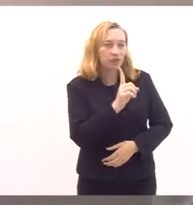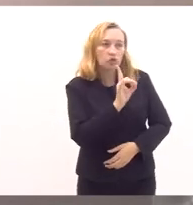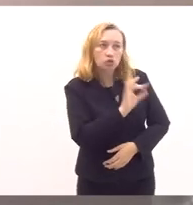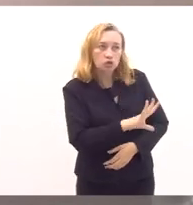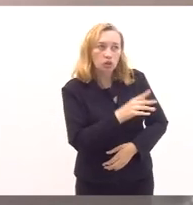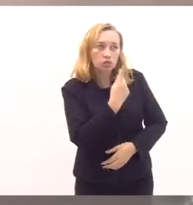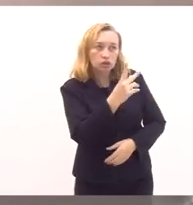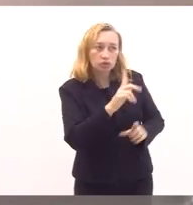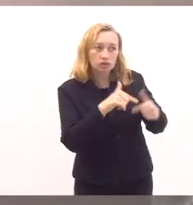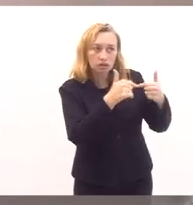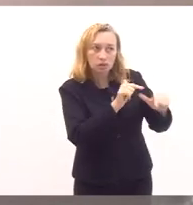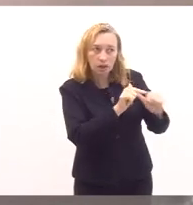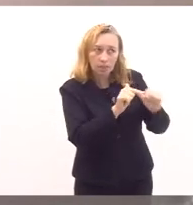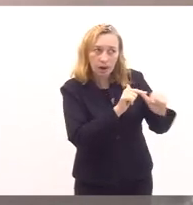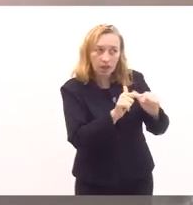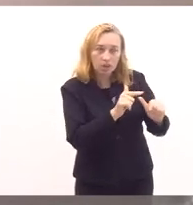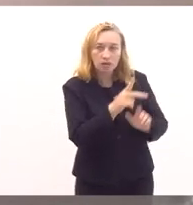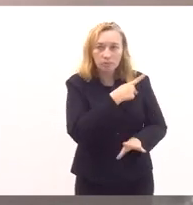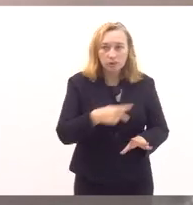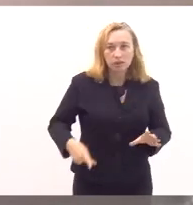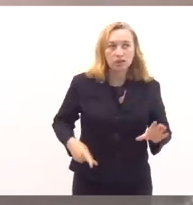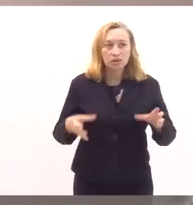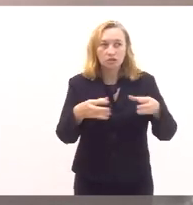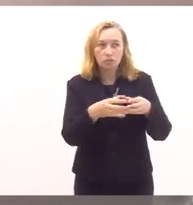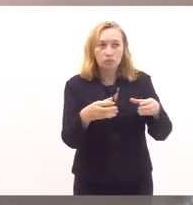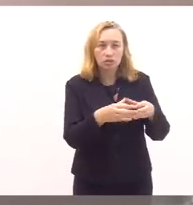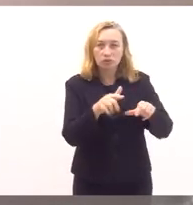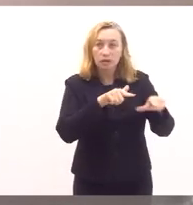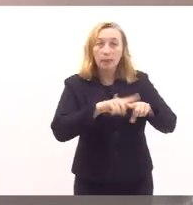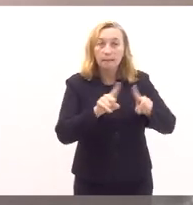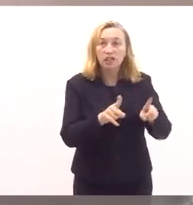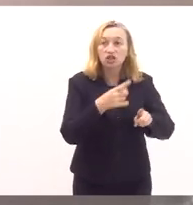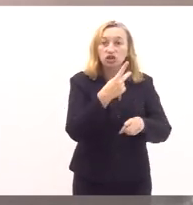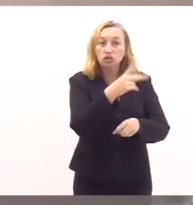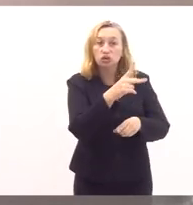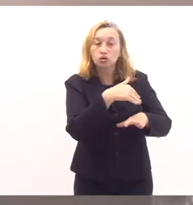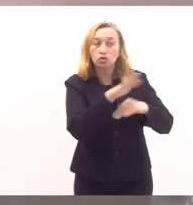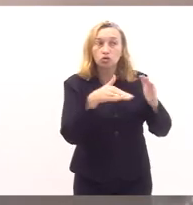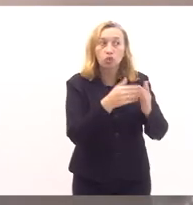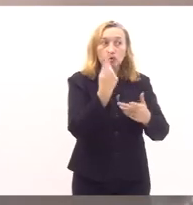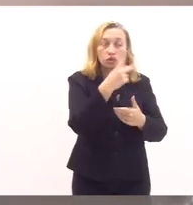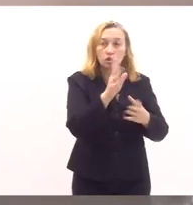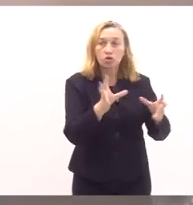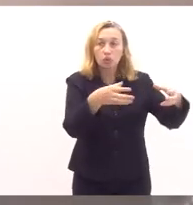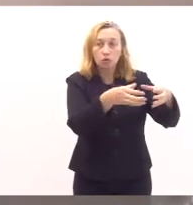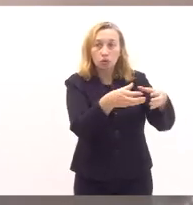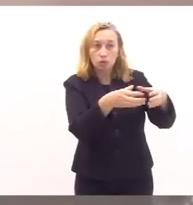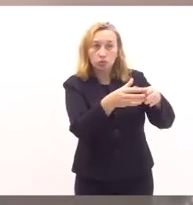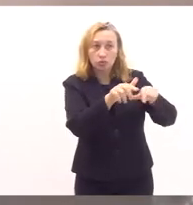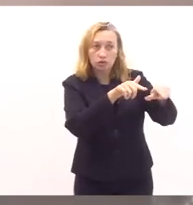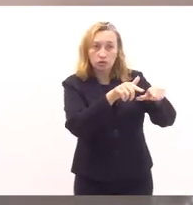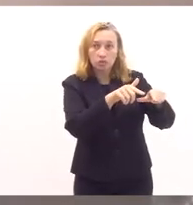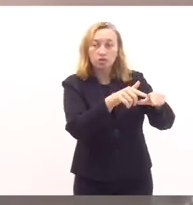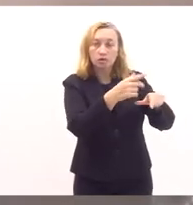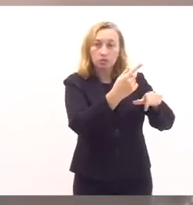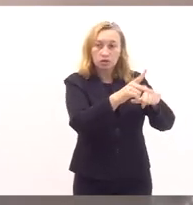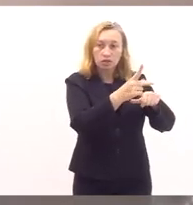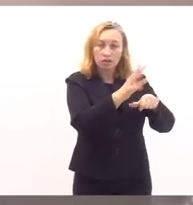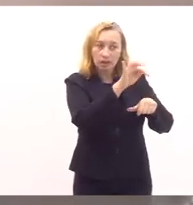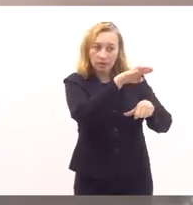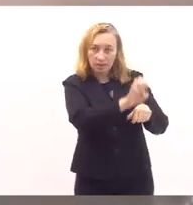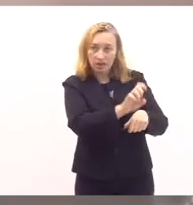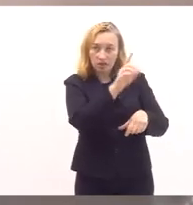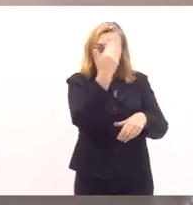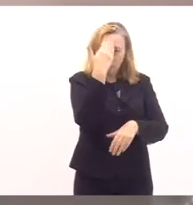sua atuação enquanto presidente da Comissão do Trabalho, mas também de todo o seu gabinete, que sempre esteve à nossa disposição e sempre atendeu às nossas